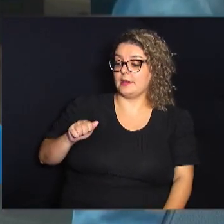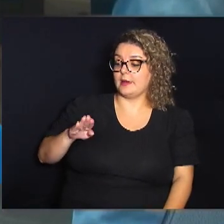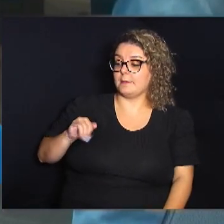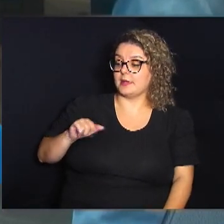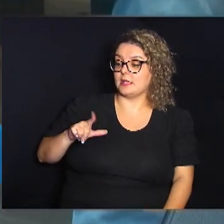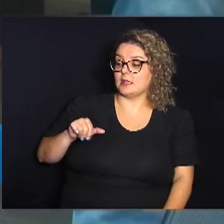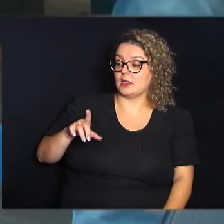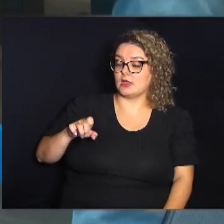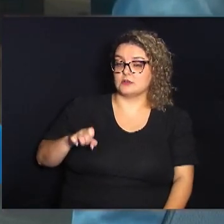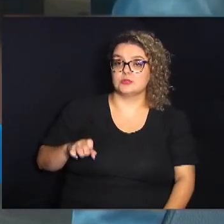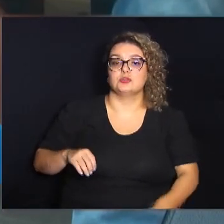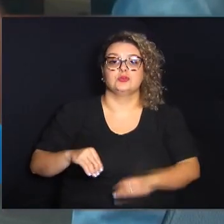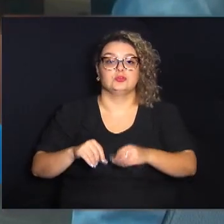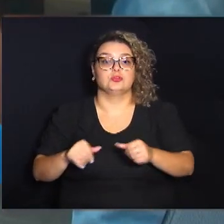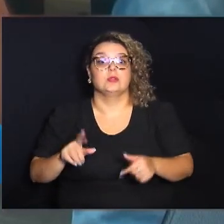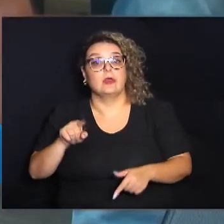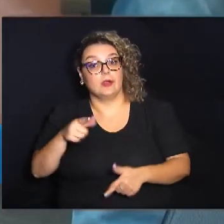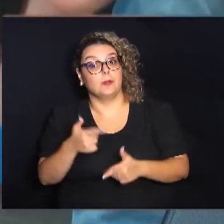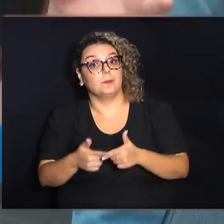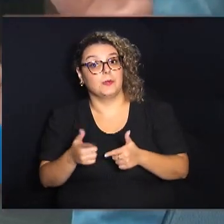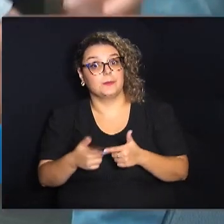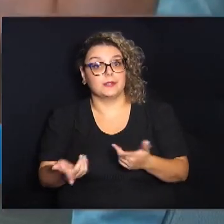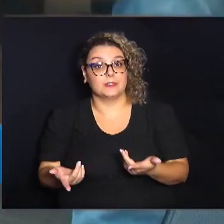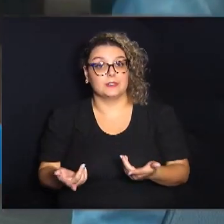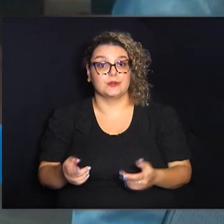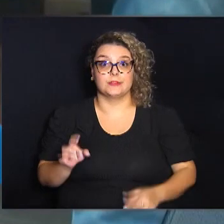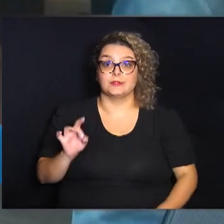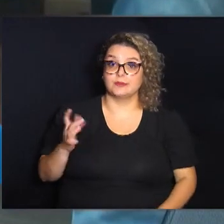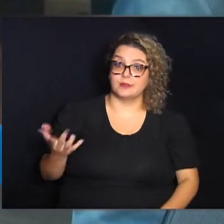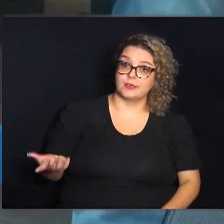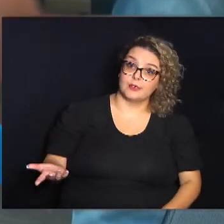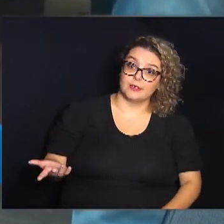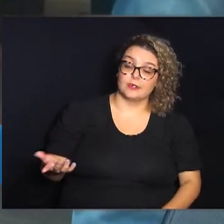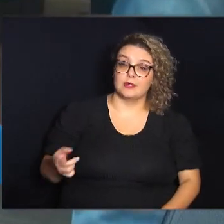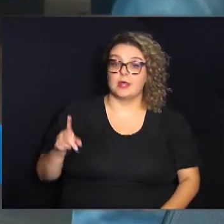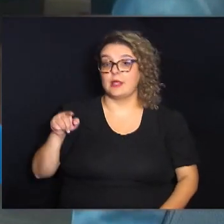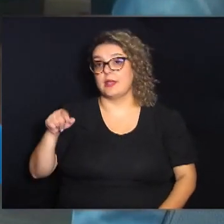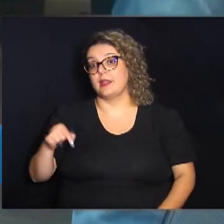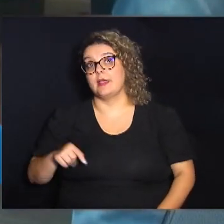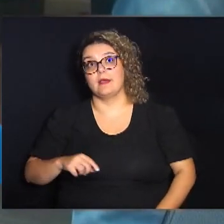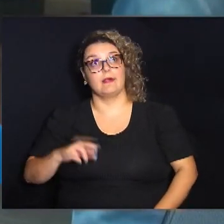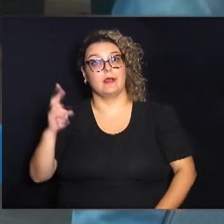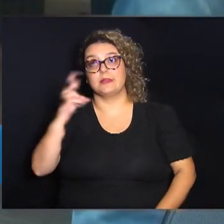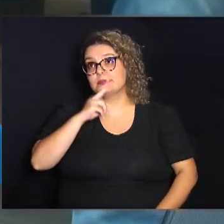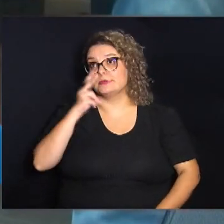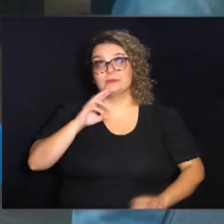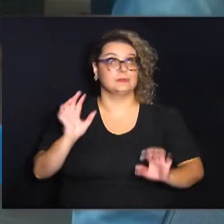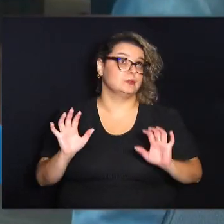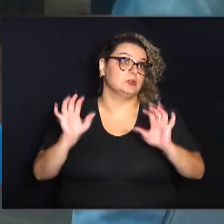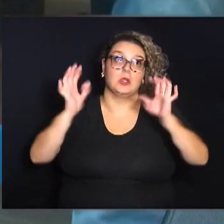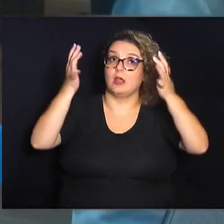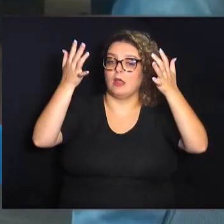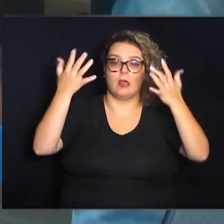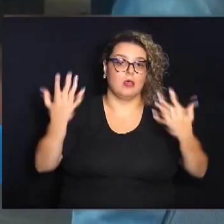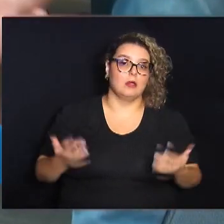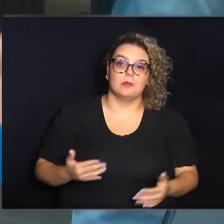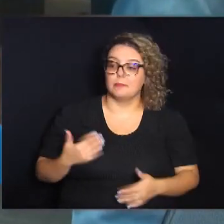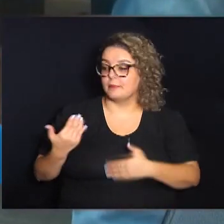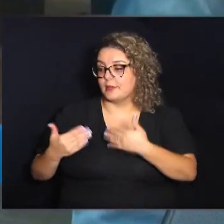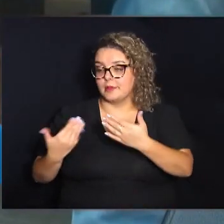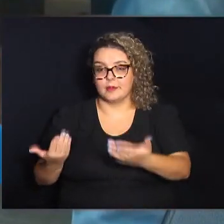problema que não dá para a gente ficar só aqui, são as emergências climáticas que estão